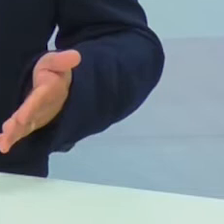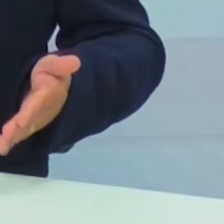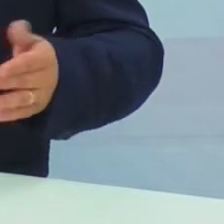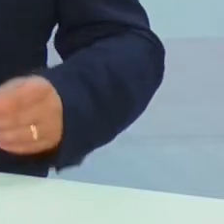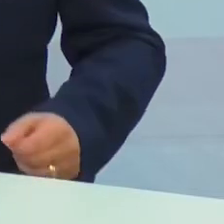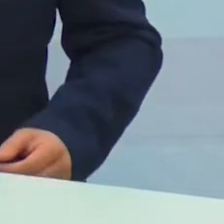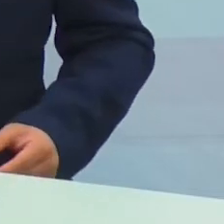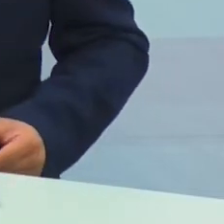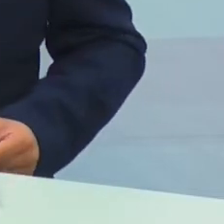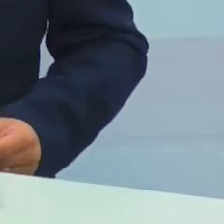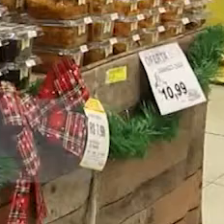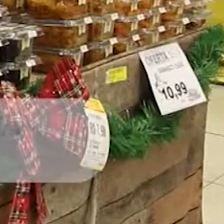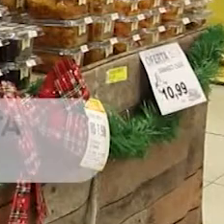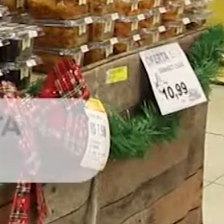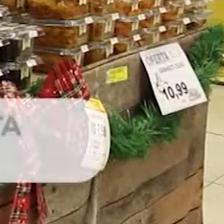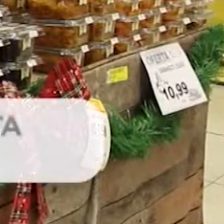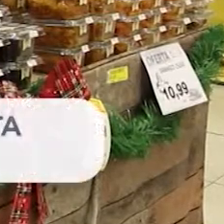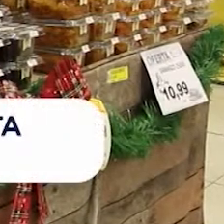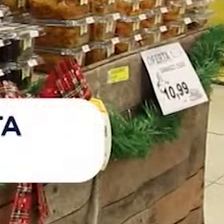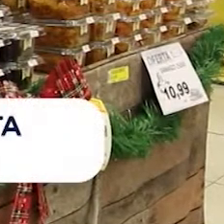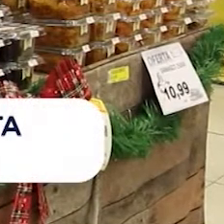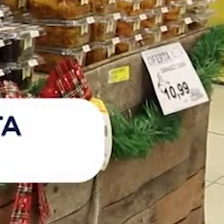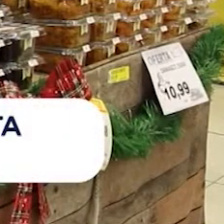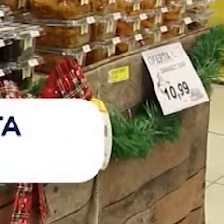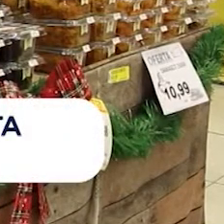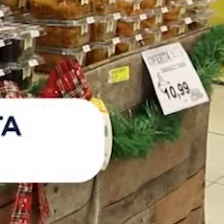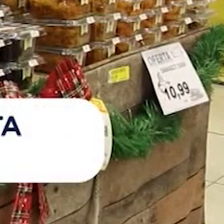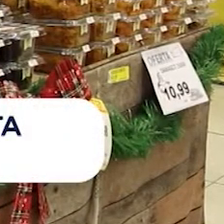deixar de celebrar a data. Com o Natal